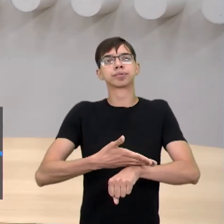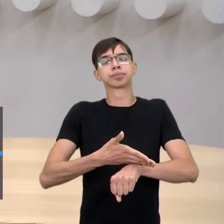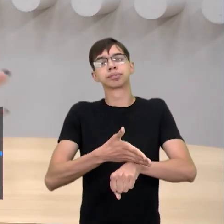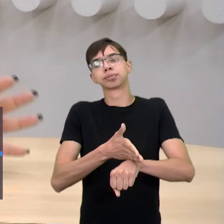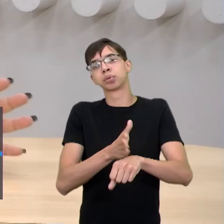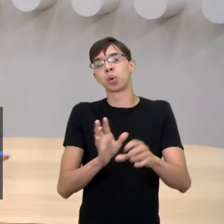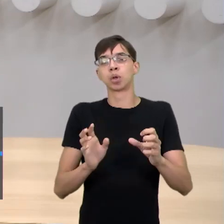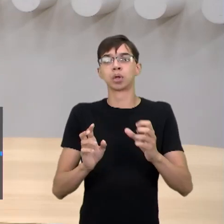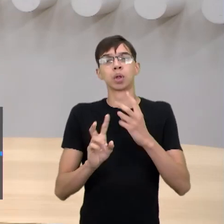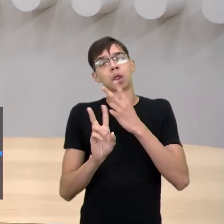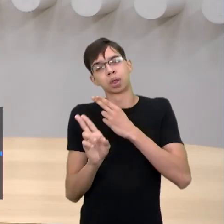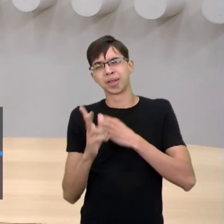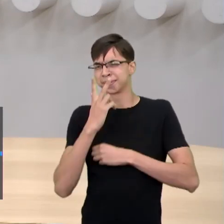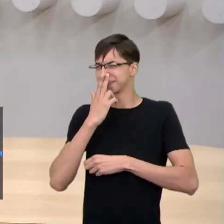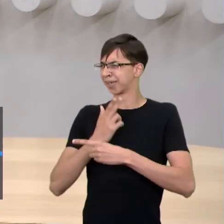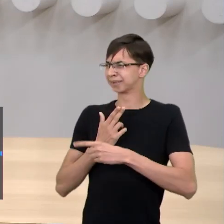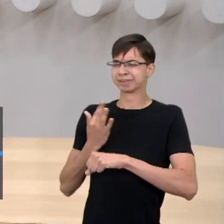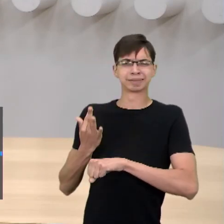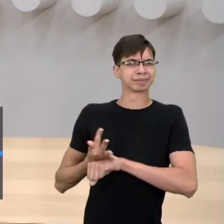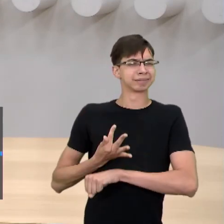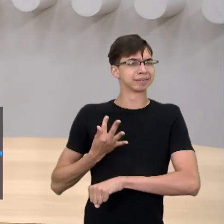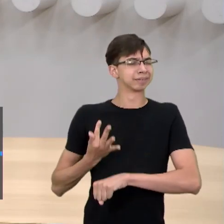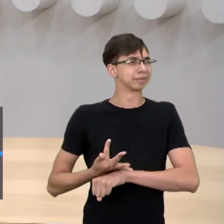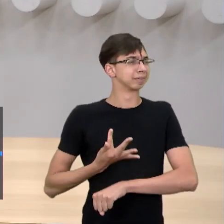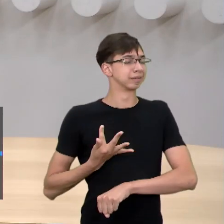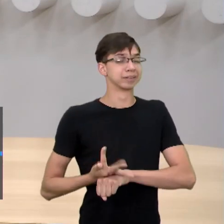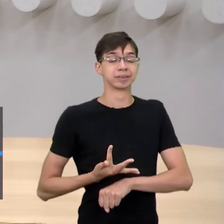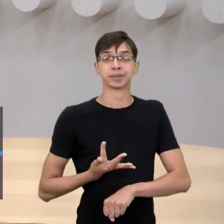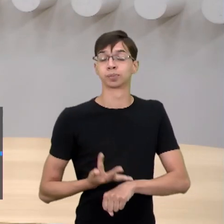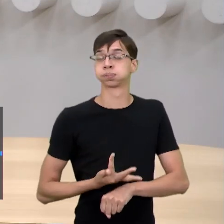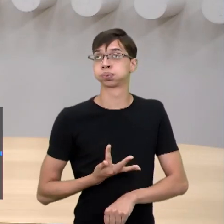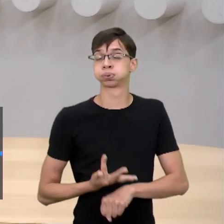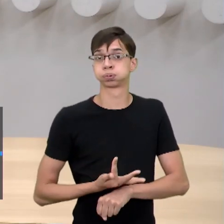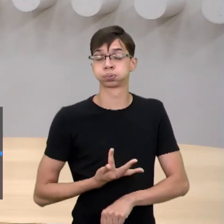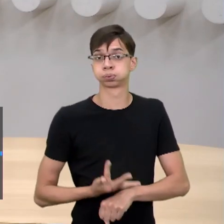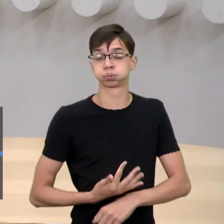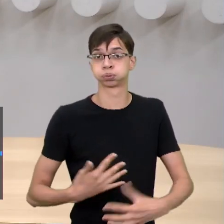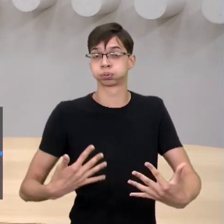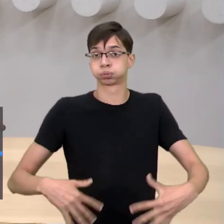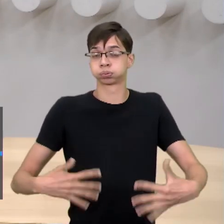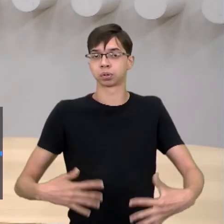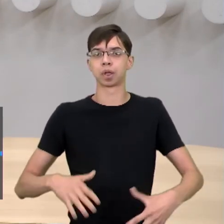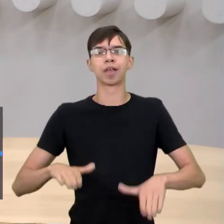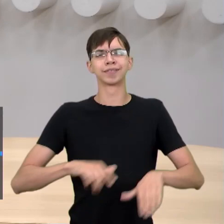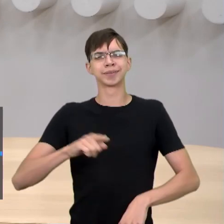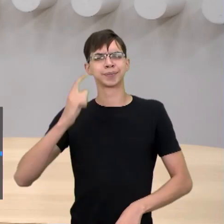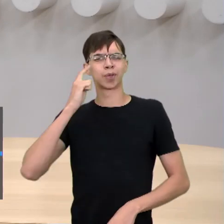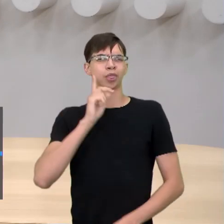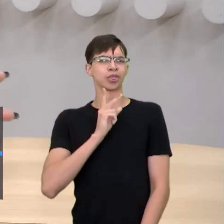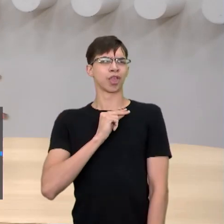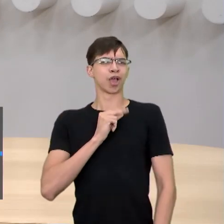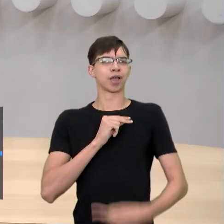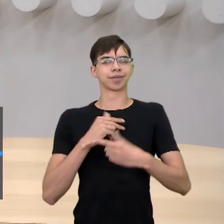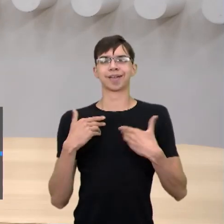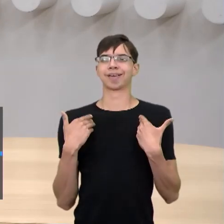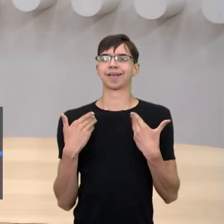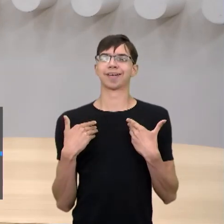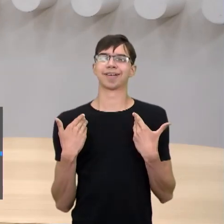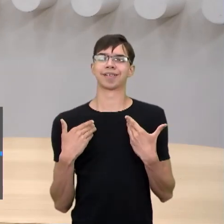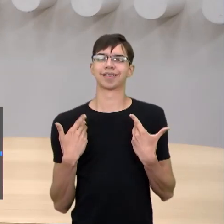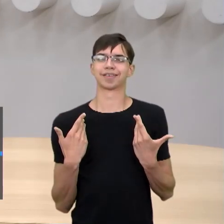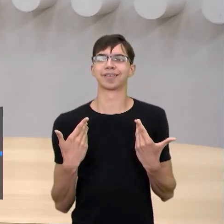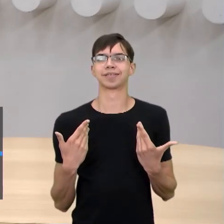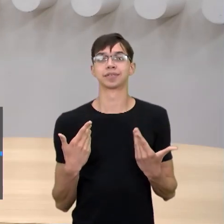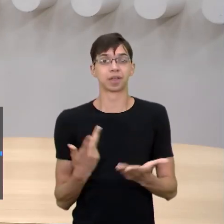ser insuportável ouvindo música, né? Ou você vai falar, ela é mó nerd. Errado, não tá.